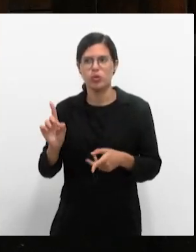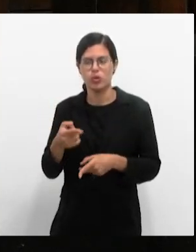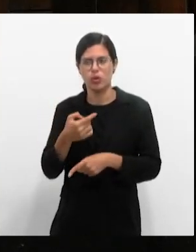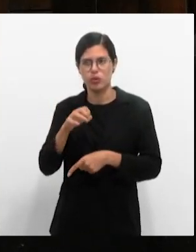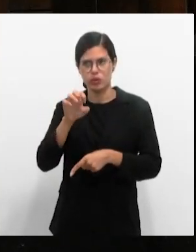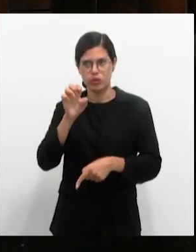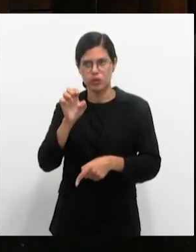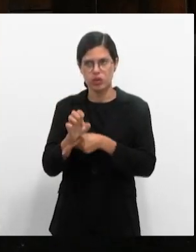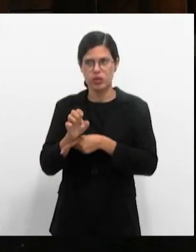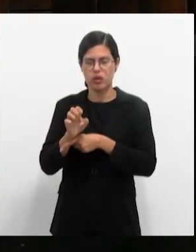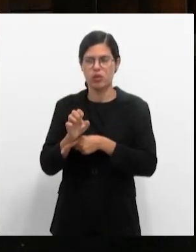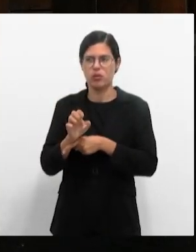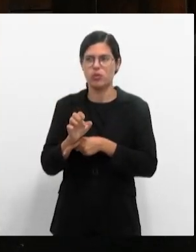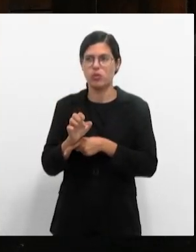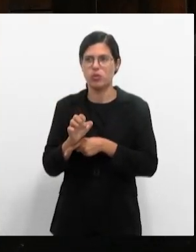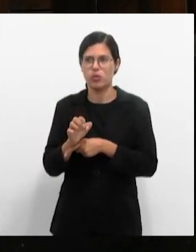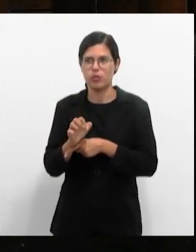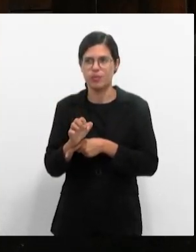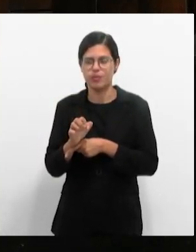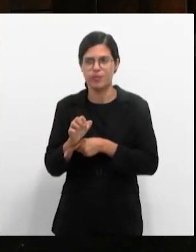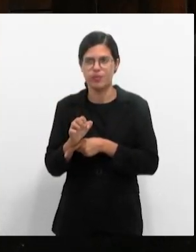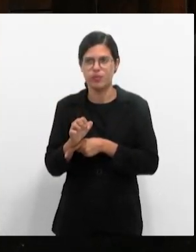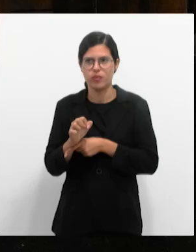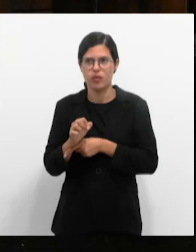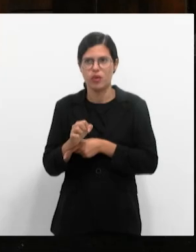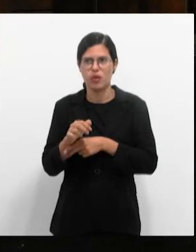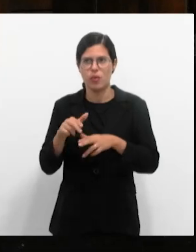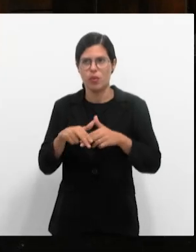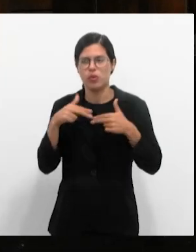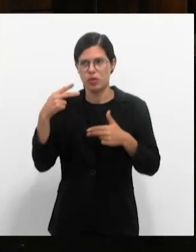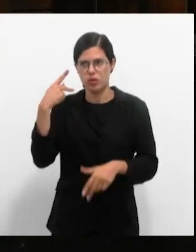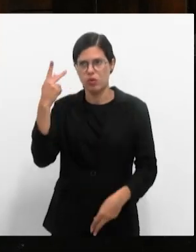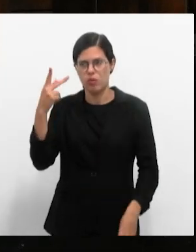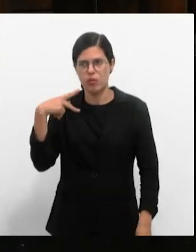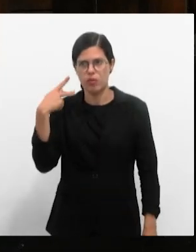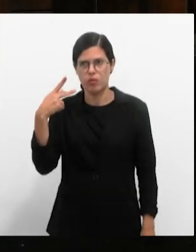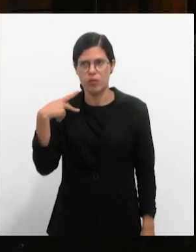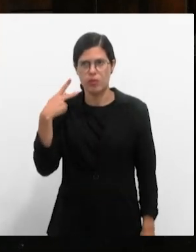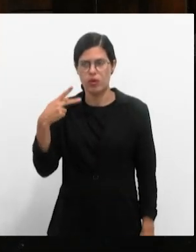Estado, que, fruto de uma política de educação